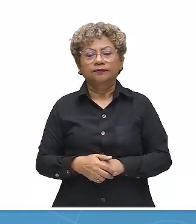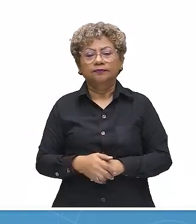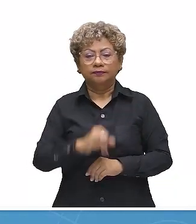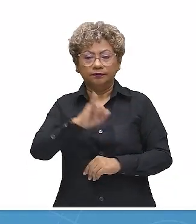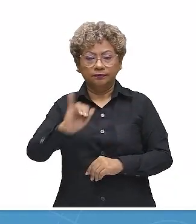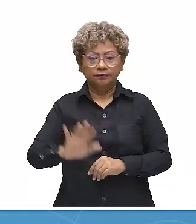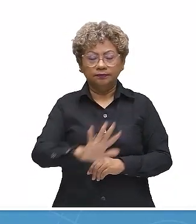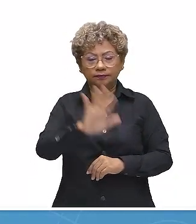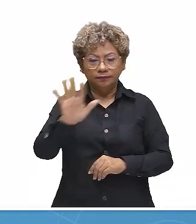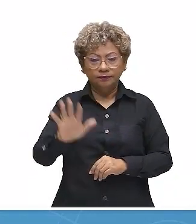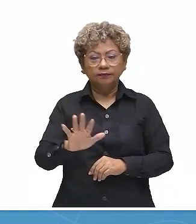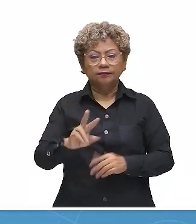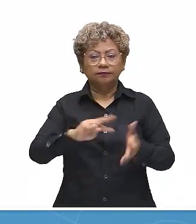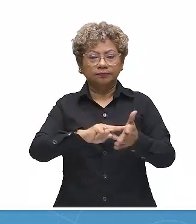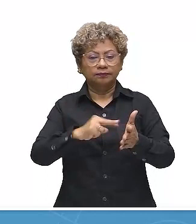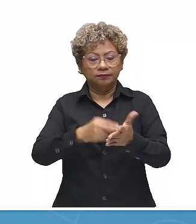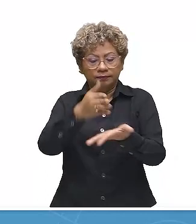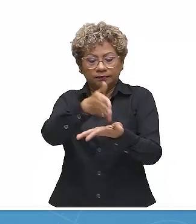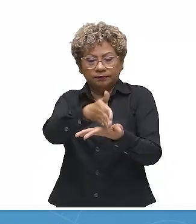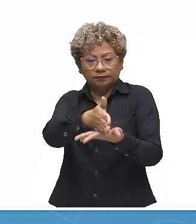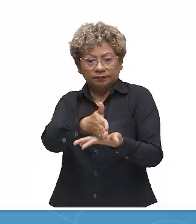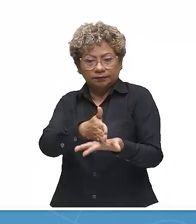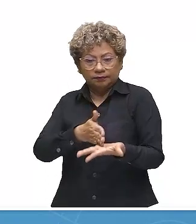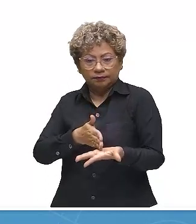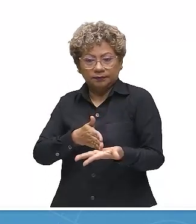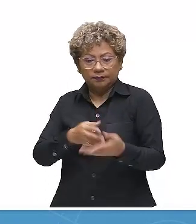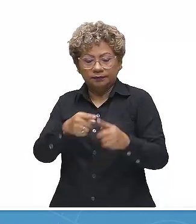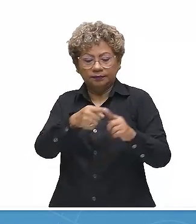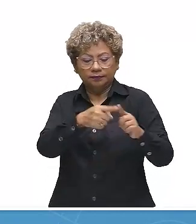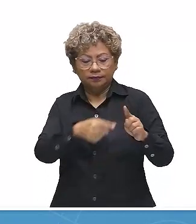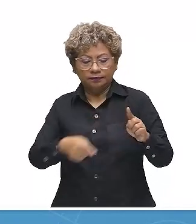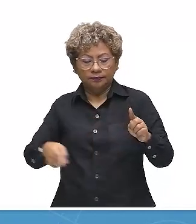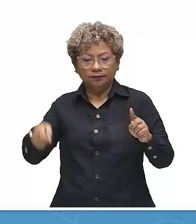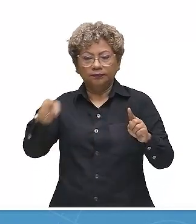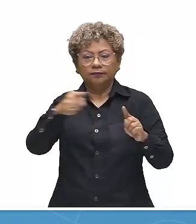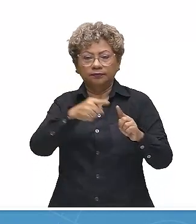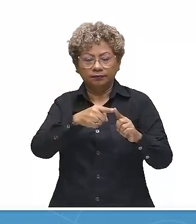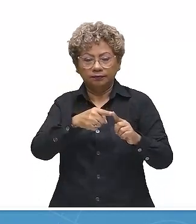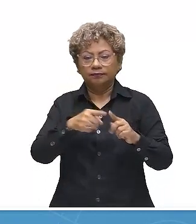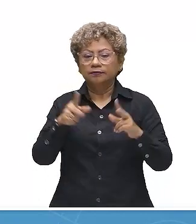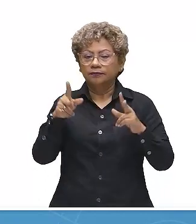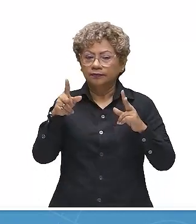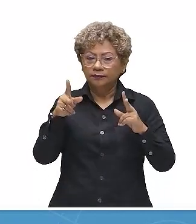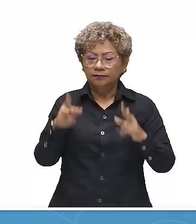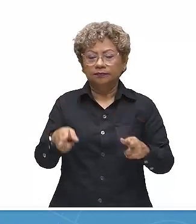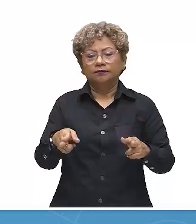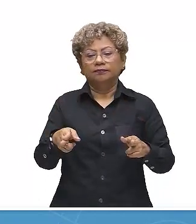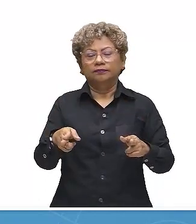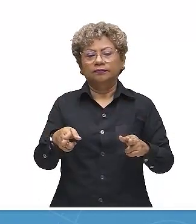a metade aí do círculo. Então, o mesmo acontece aqui, ó.